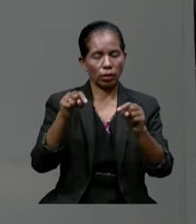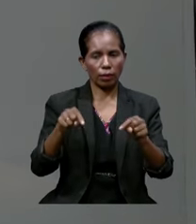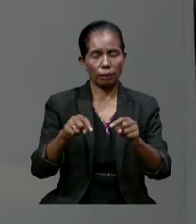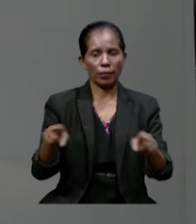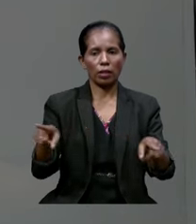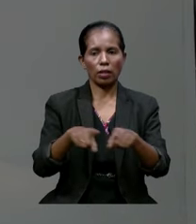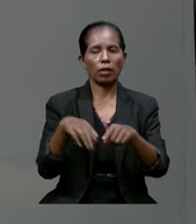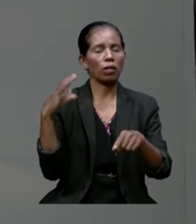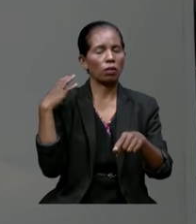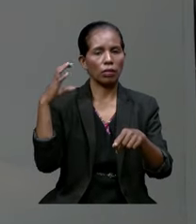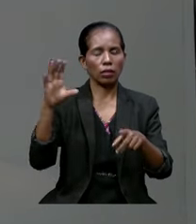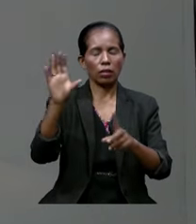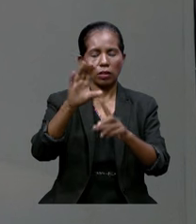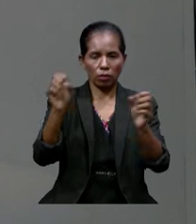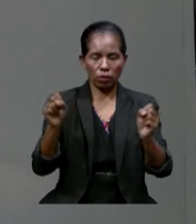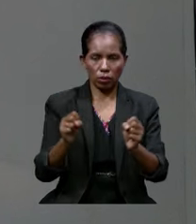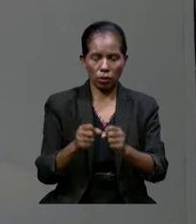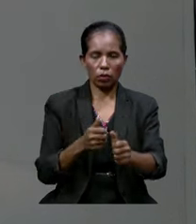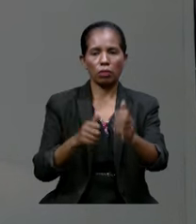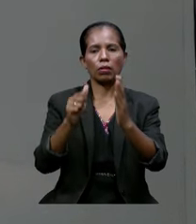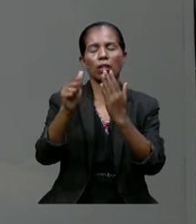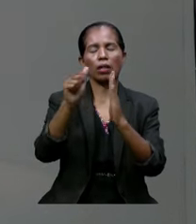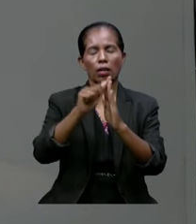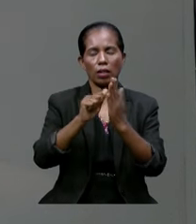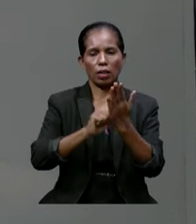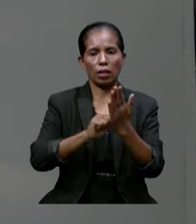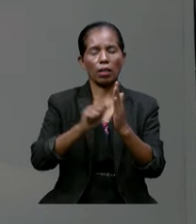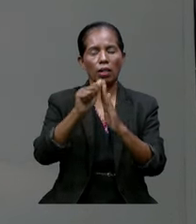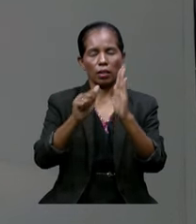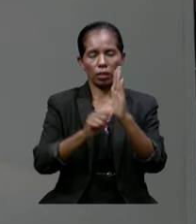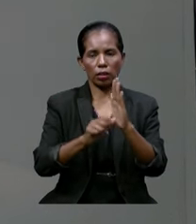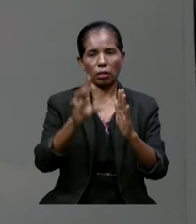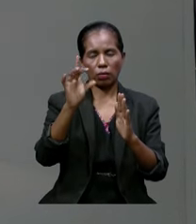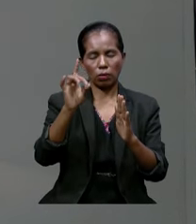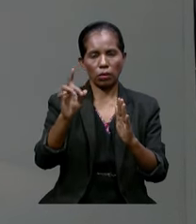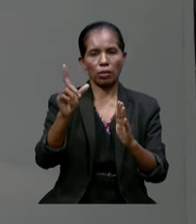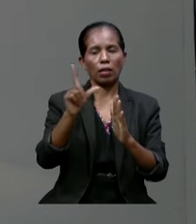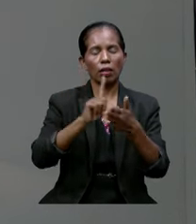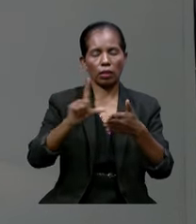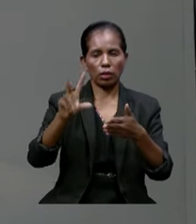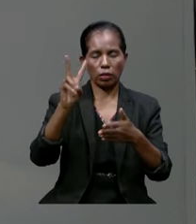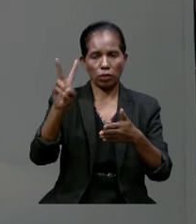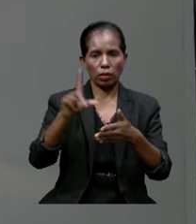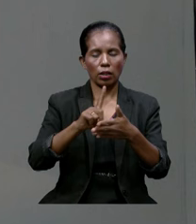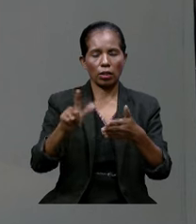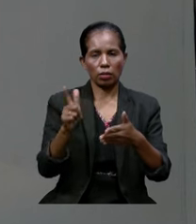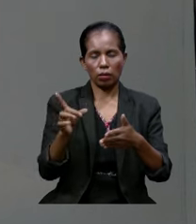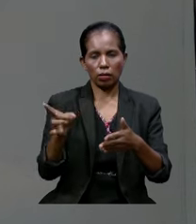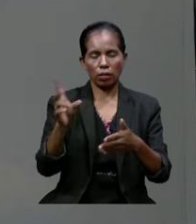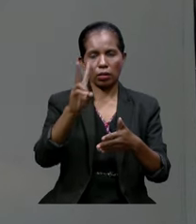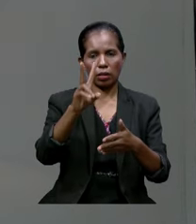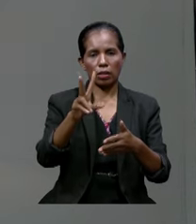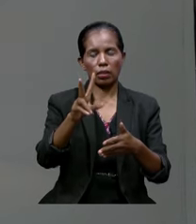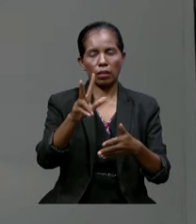dar competência chefe do Suco Rásico do artigo 8, a linha 2, husi decreto-lei número